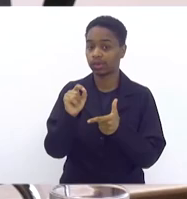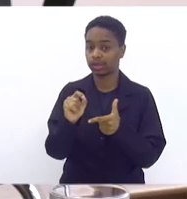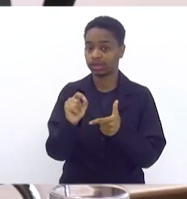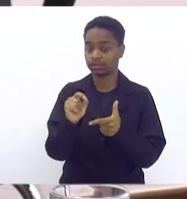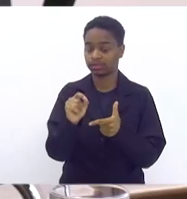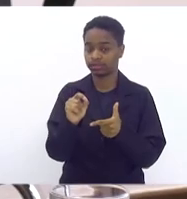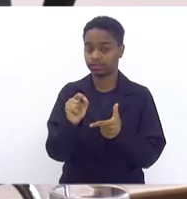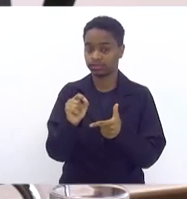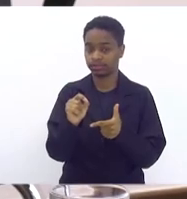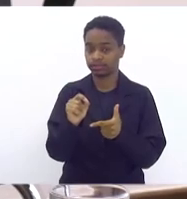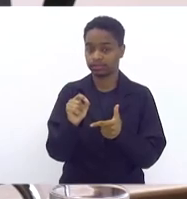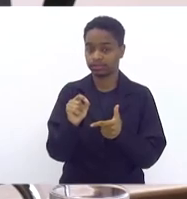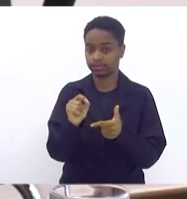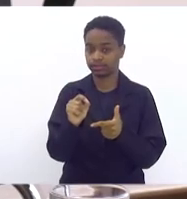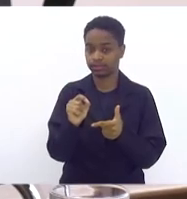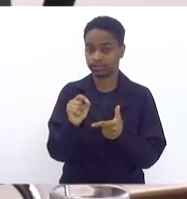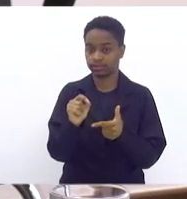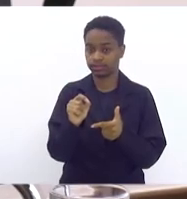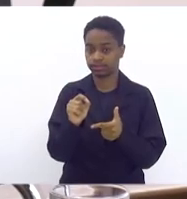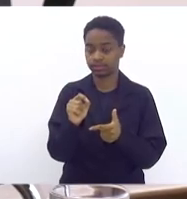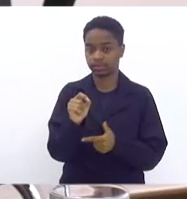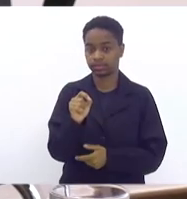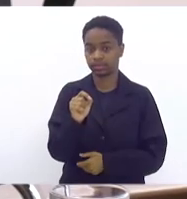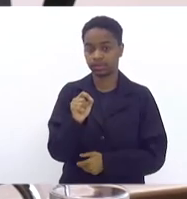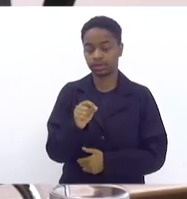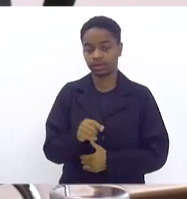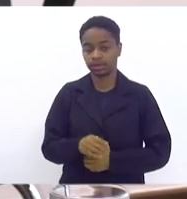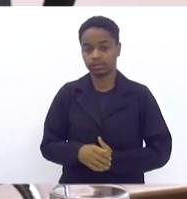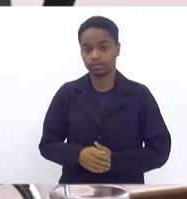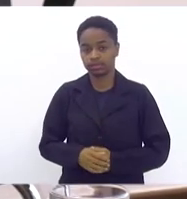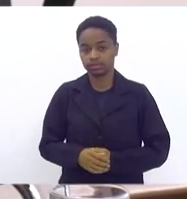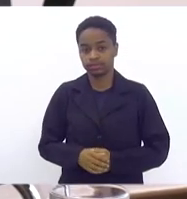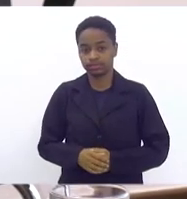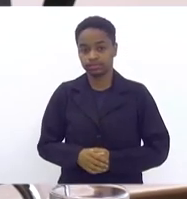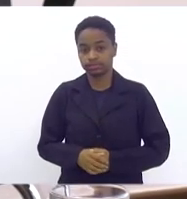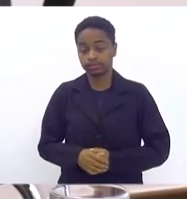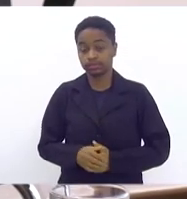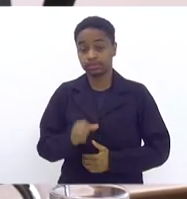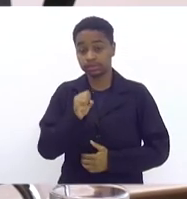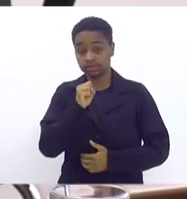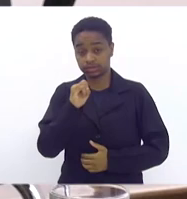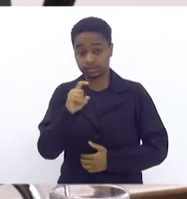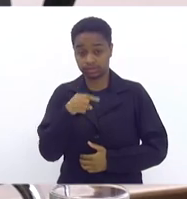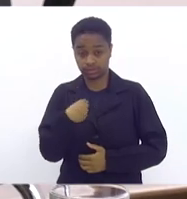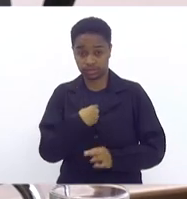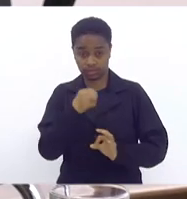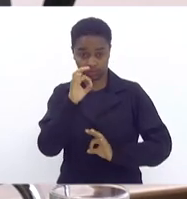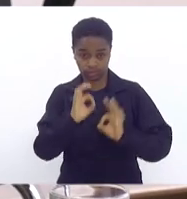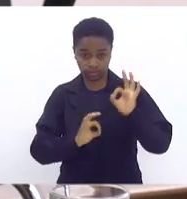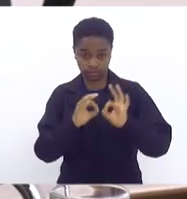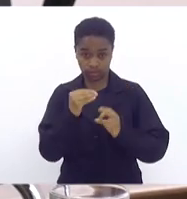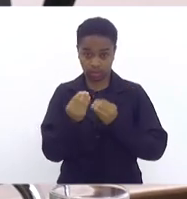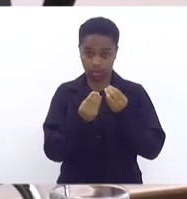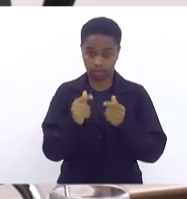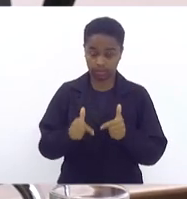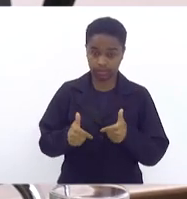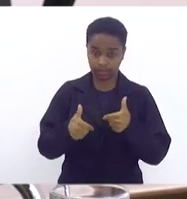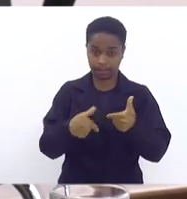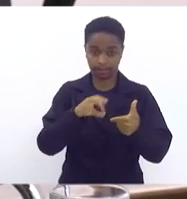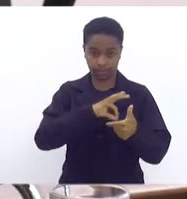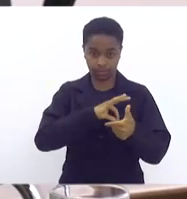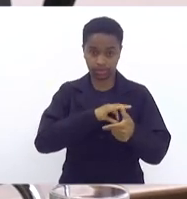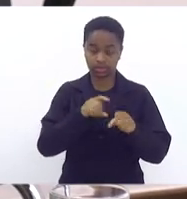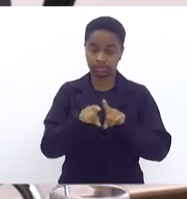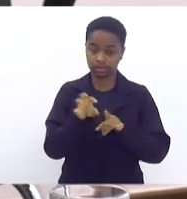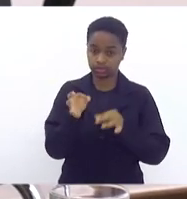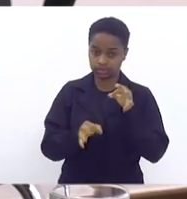a gente eh faz um um um uma formatação das atividades da polícia da Justiça do Ministério